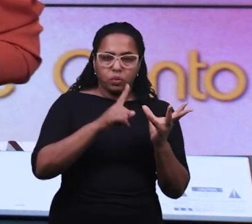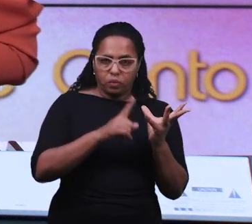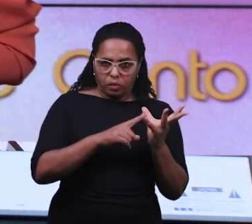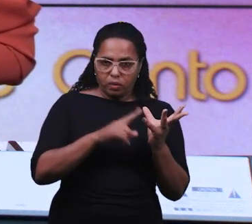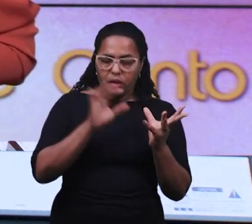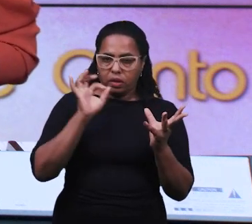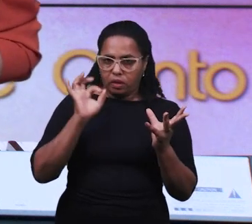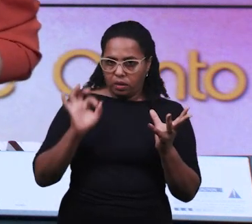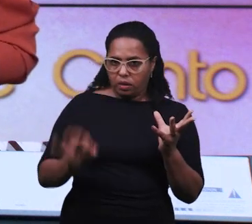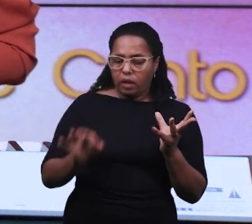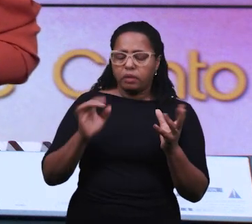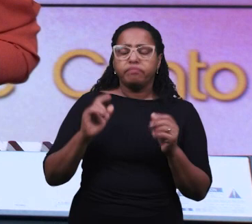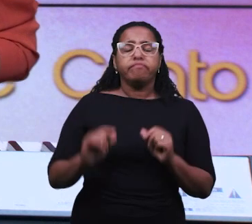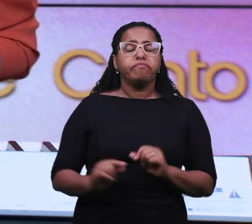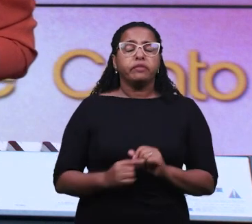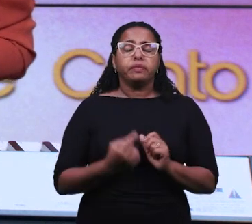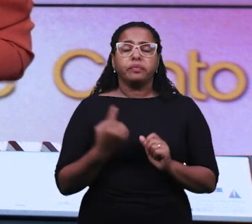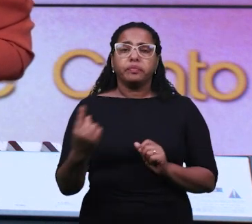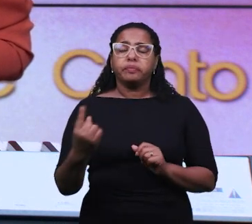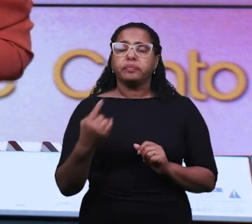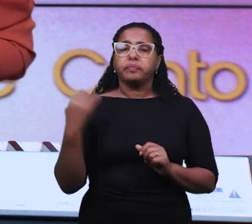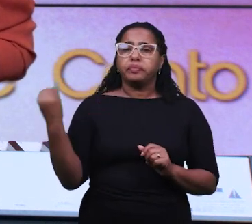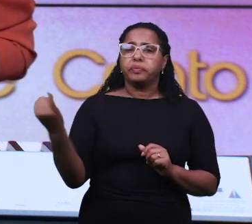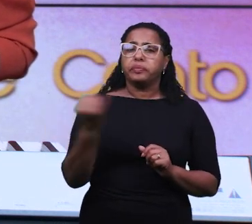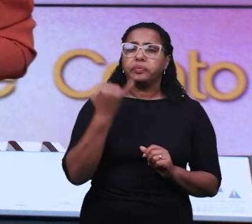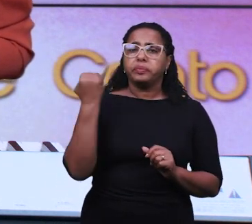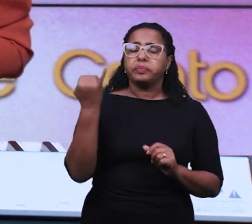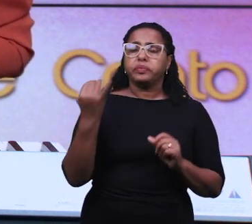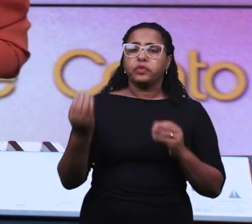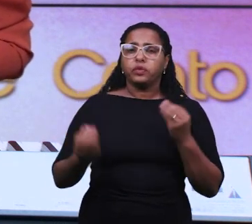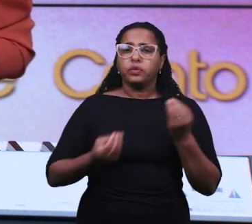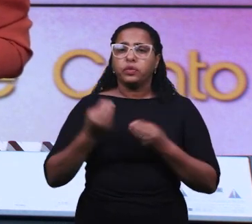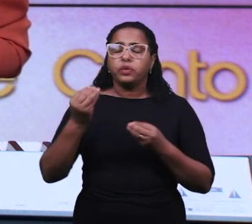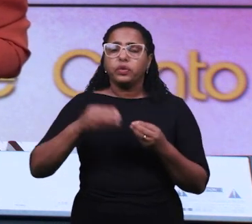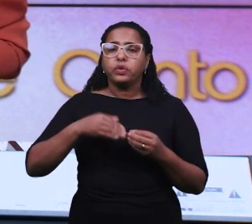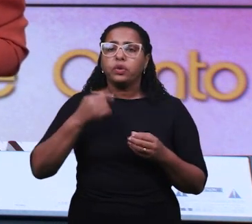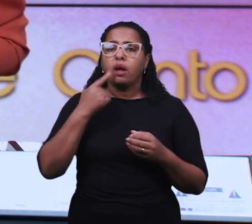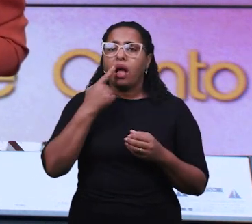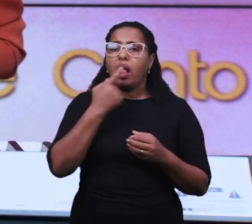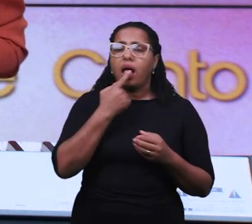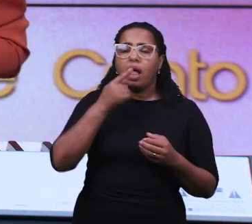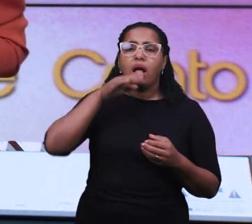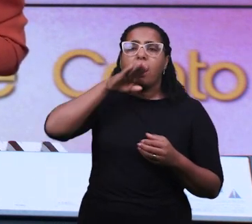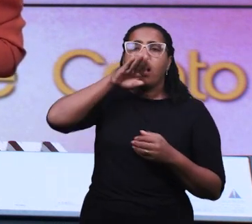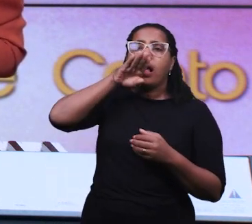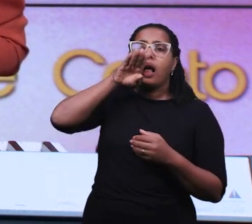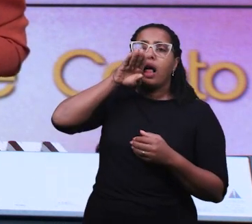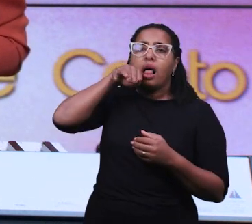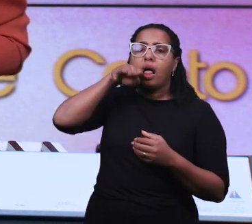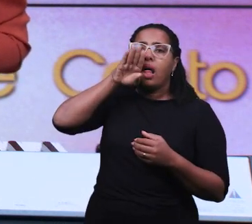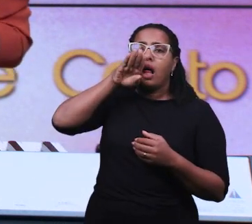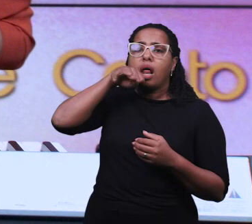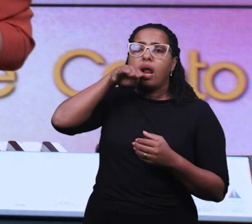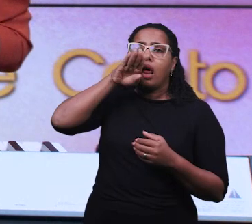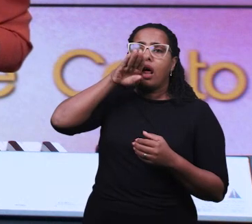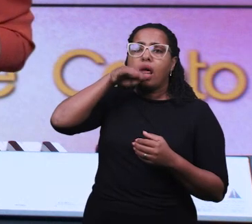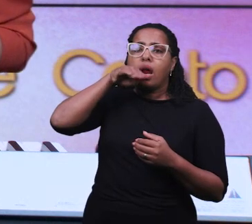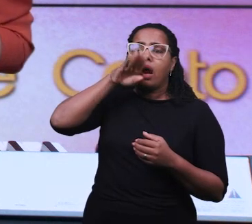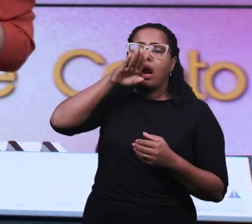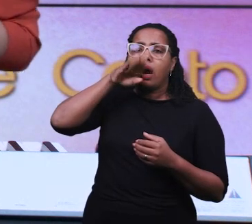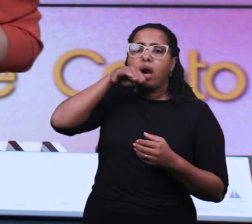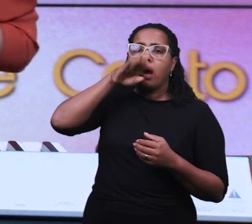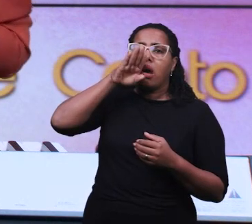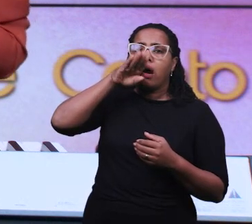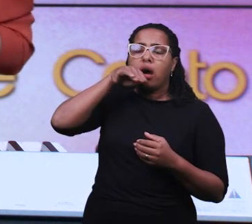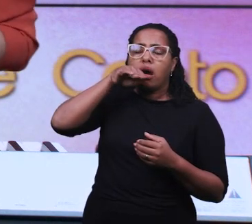vogais. Uma questão muito importante é a postura da língua, a movimentação da língua